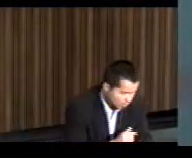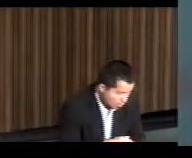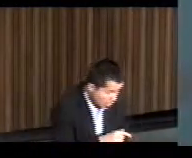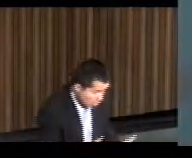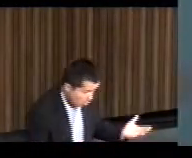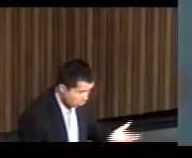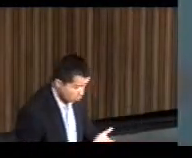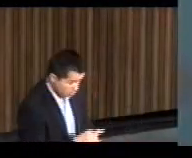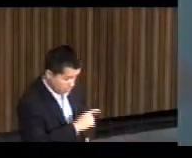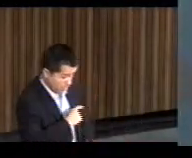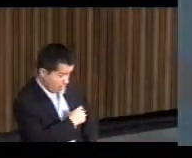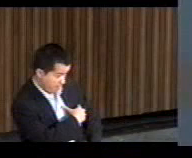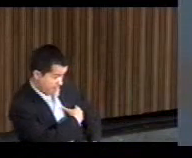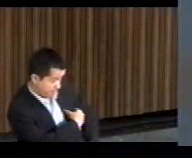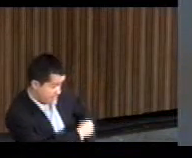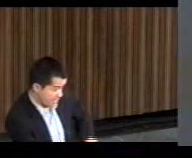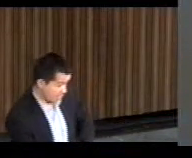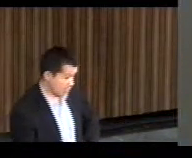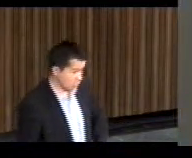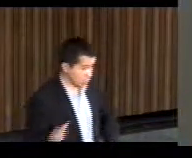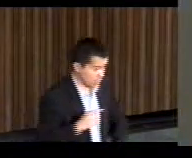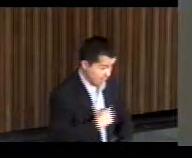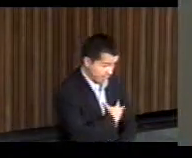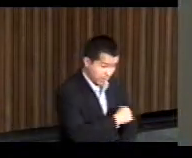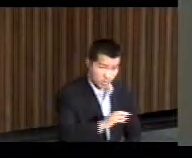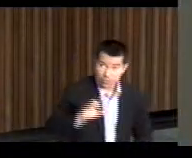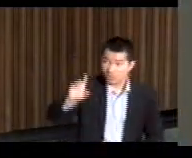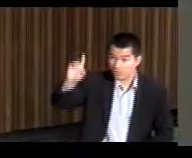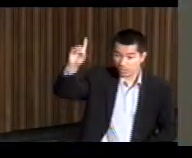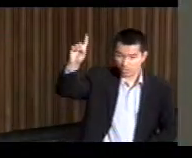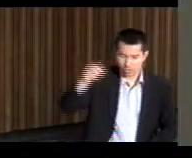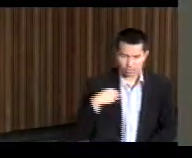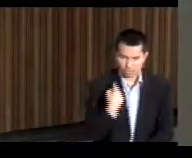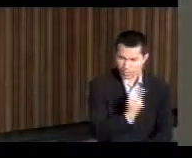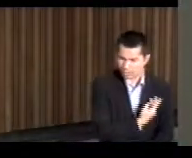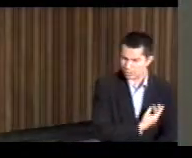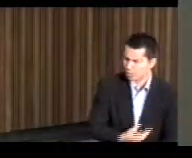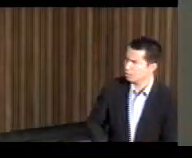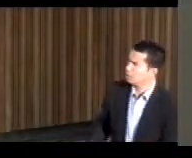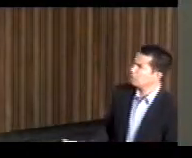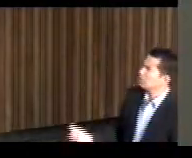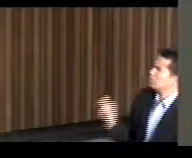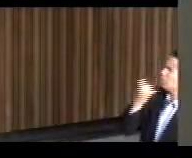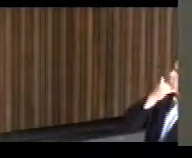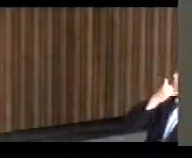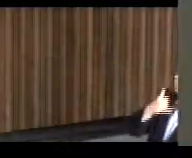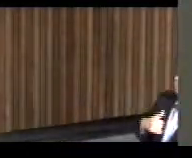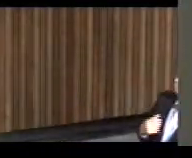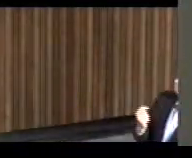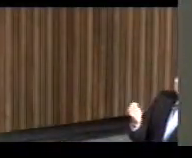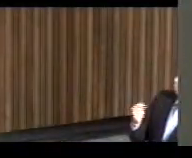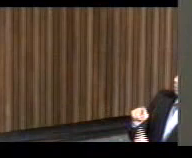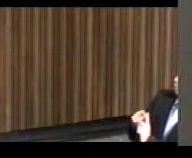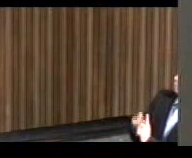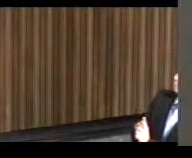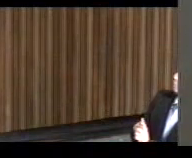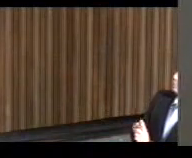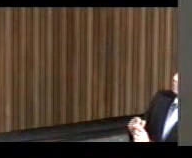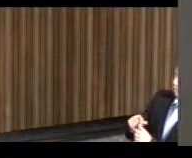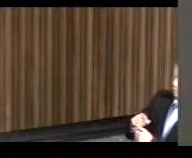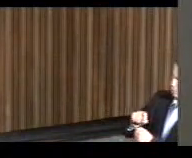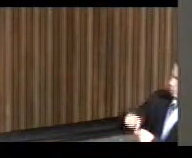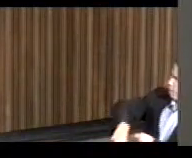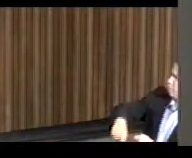filho, ele vai ser o filho do Deus Altíssimo. E ela disse assim: eu sou virgem, eu nunca dormi com homem